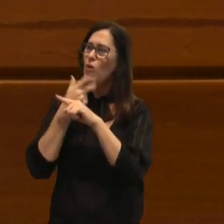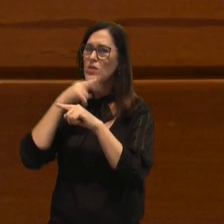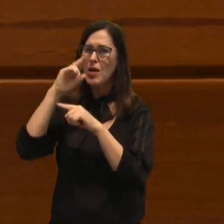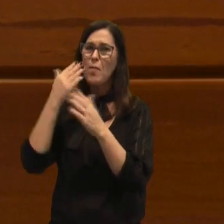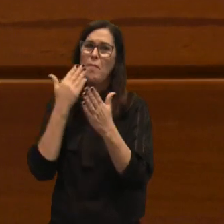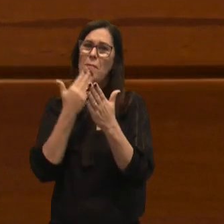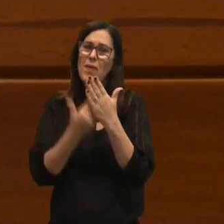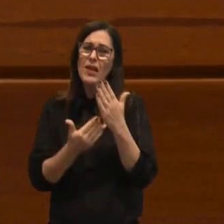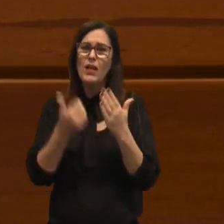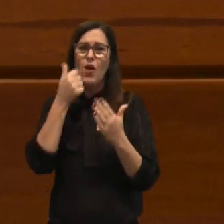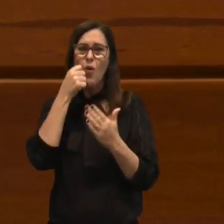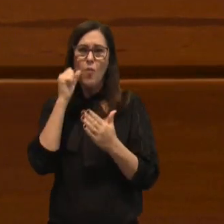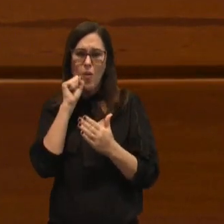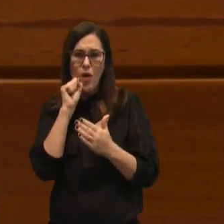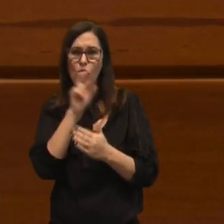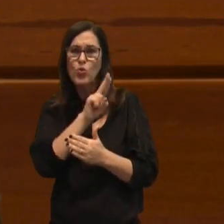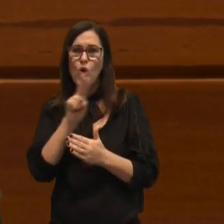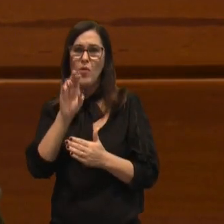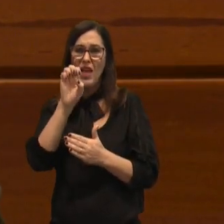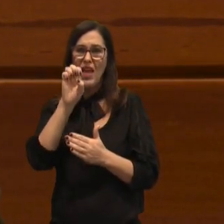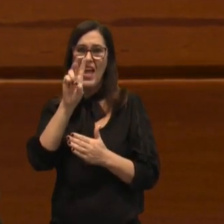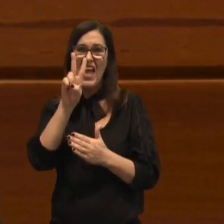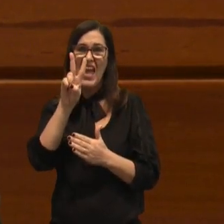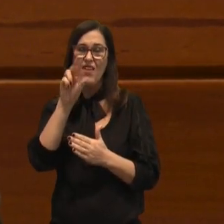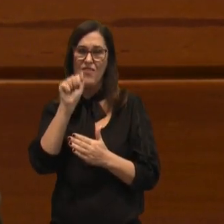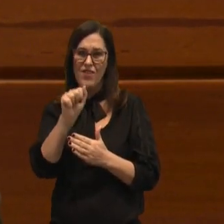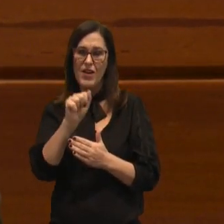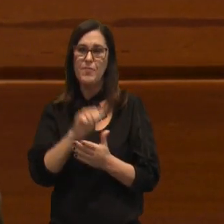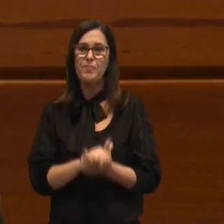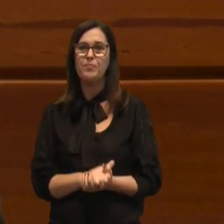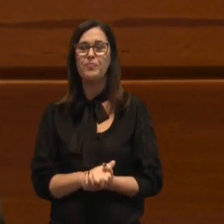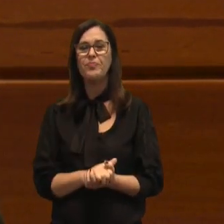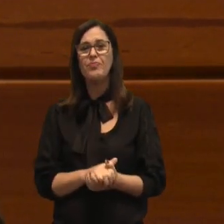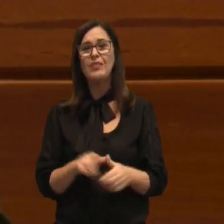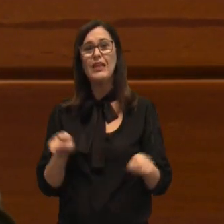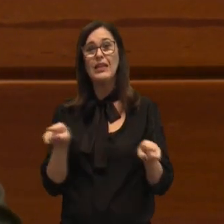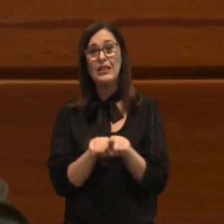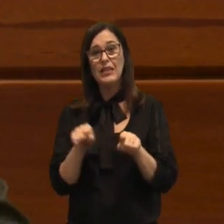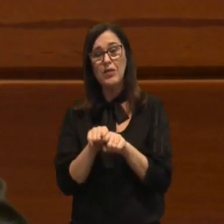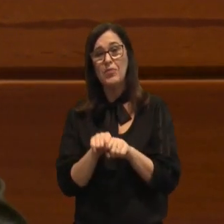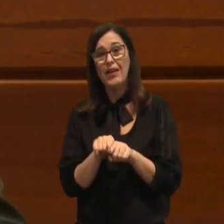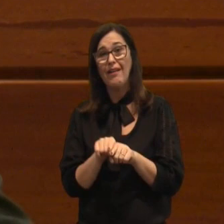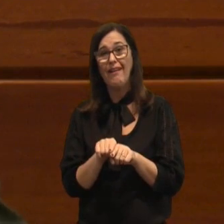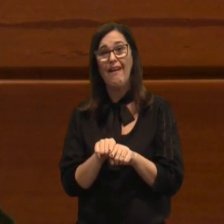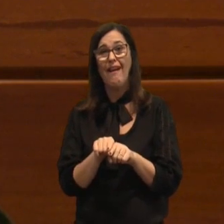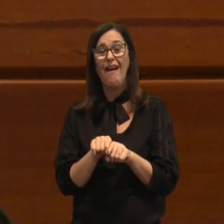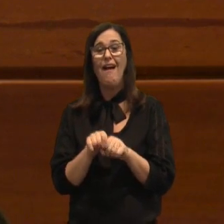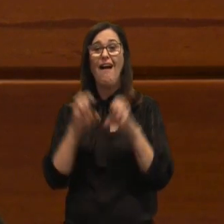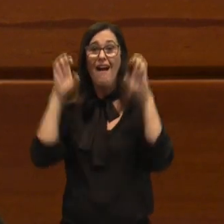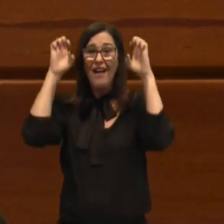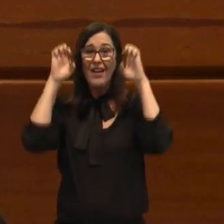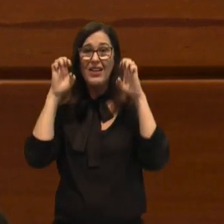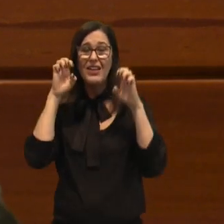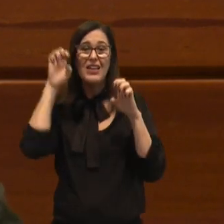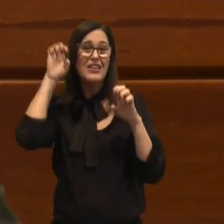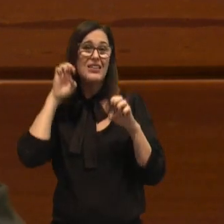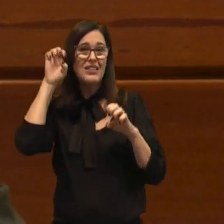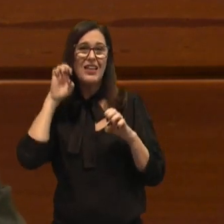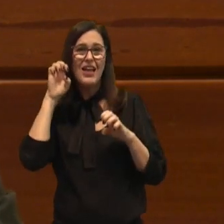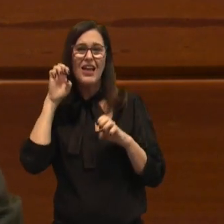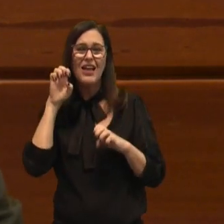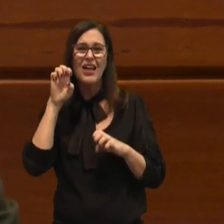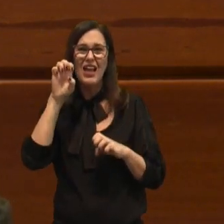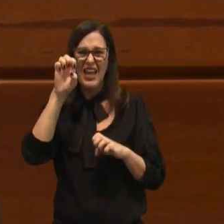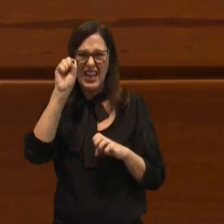sua mãe, irmã Eva, recentemente. A irmã Esther de Almeida também está experimentando o luto. A sua